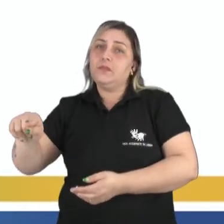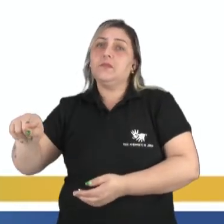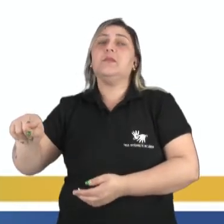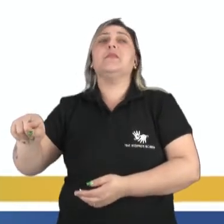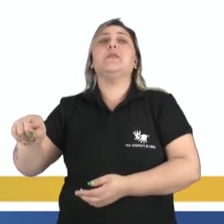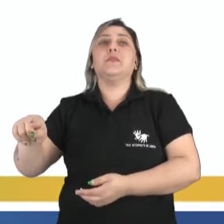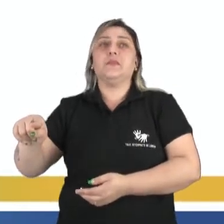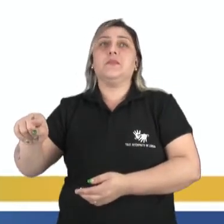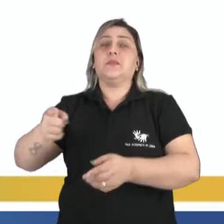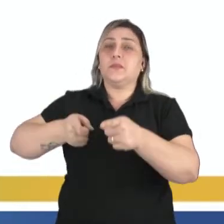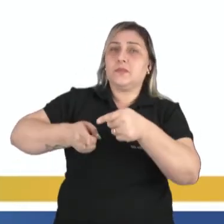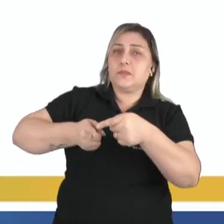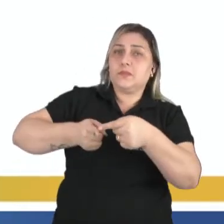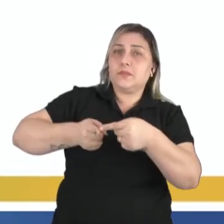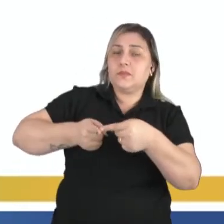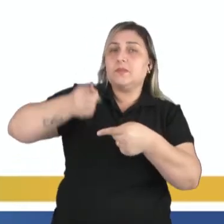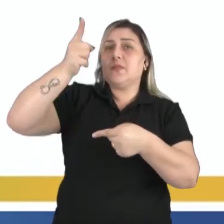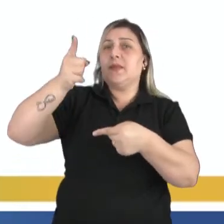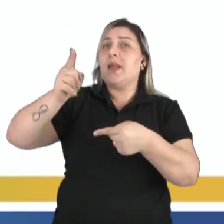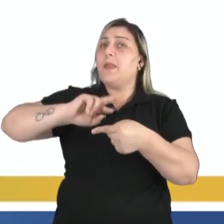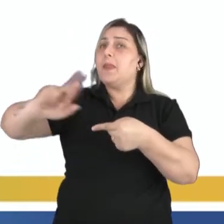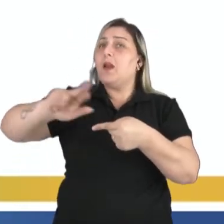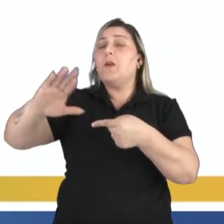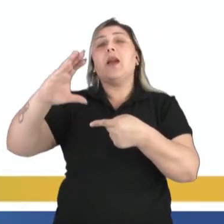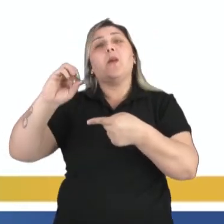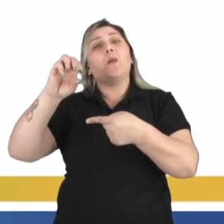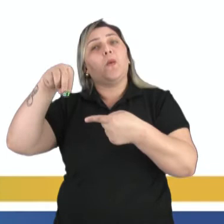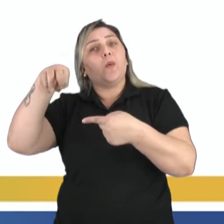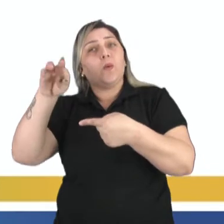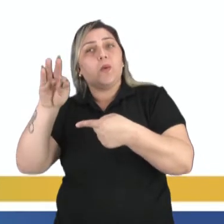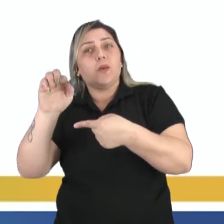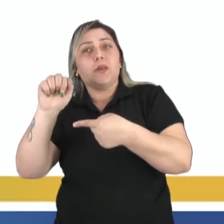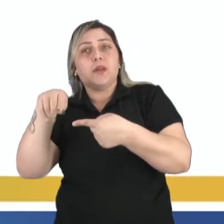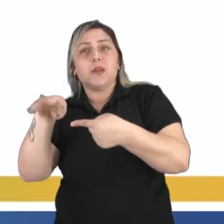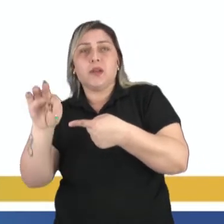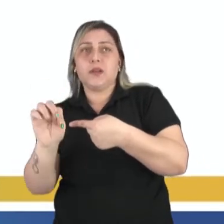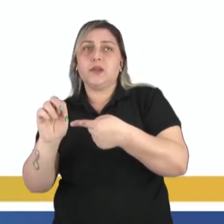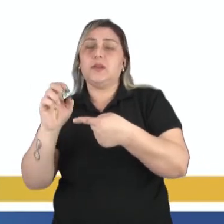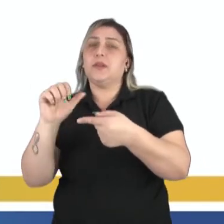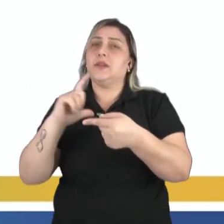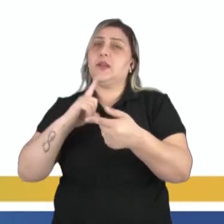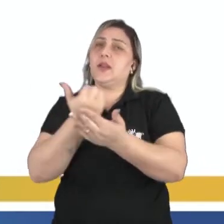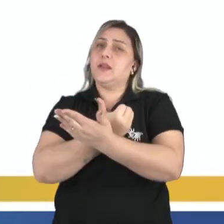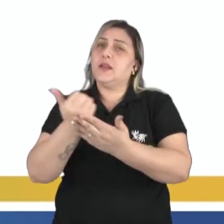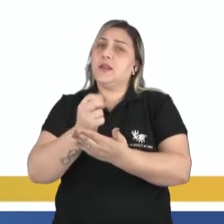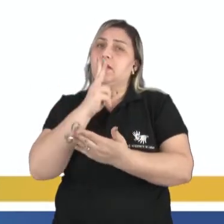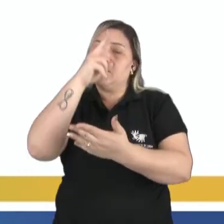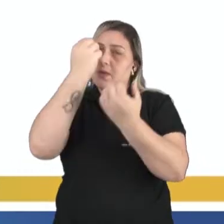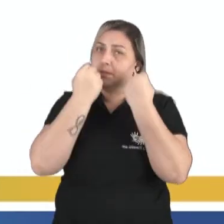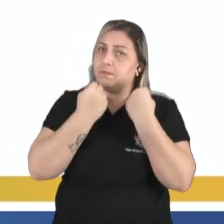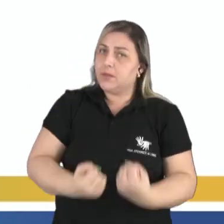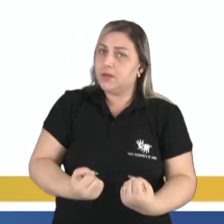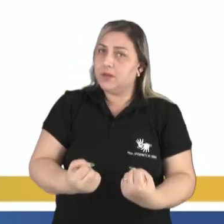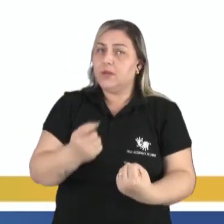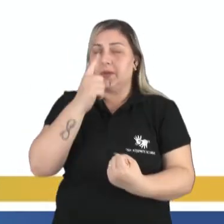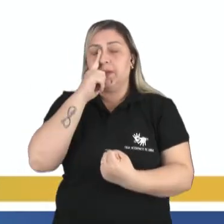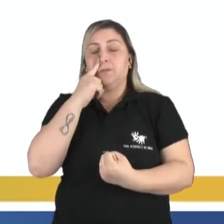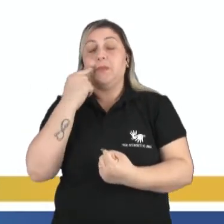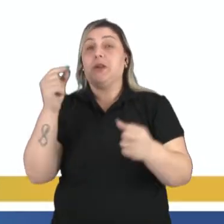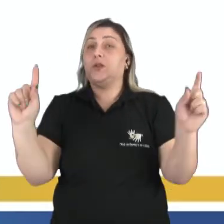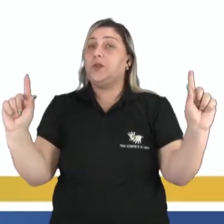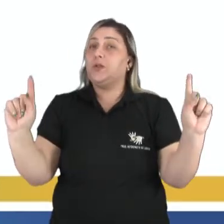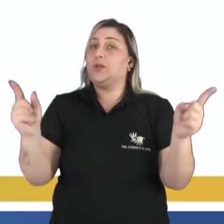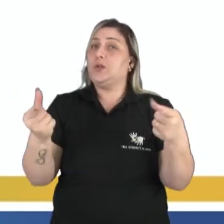esse vetor na vertical ele não é constante, tá? Porque aqui você tem a ação da força peso. E aí a força peso ela